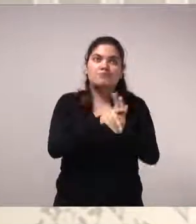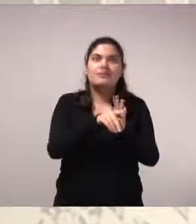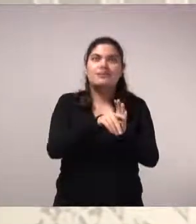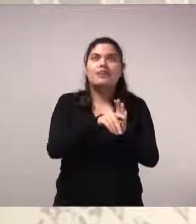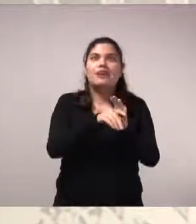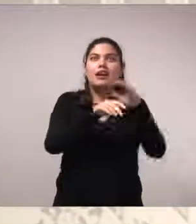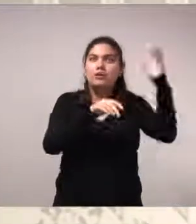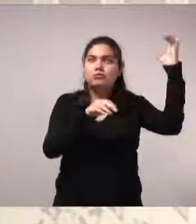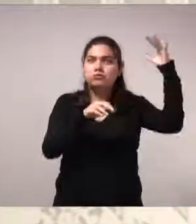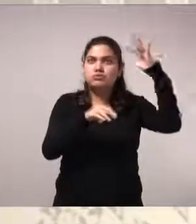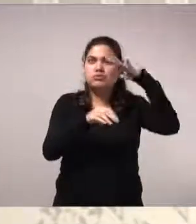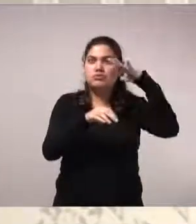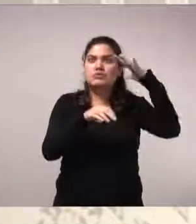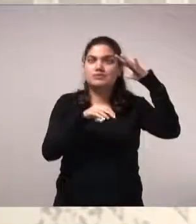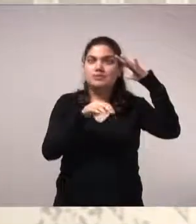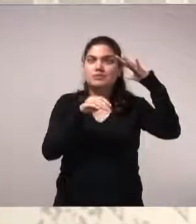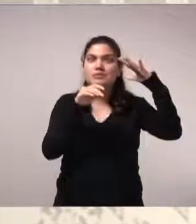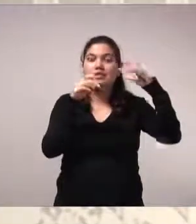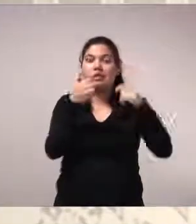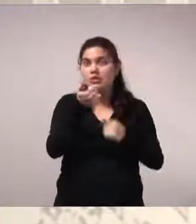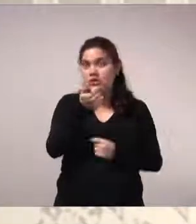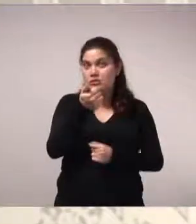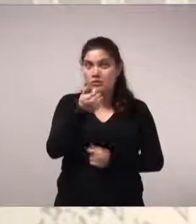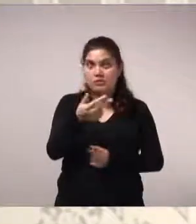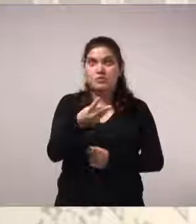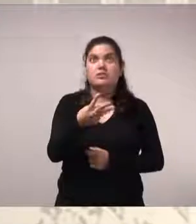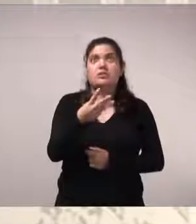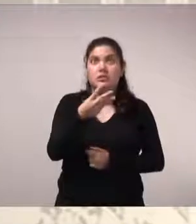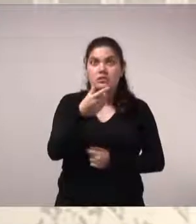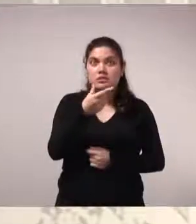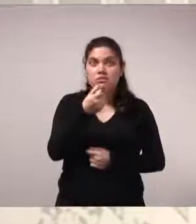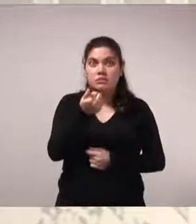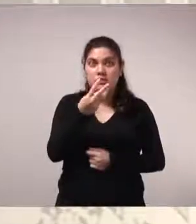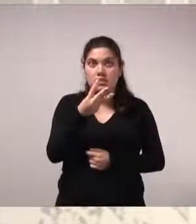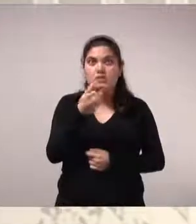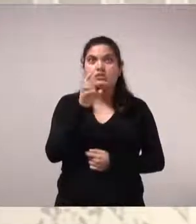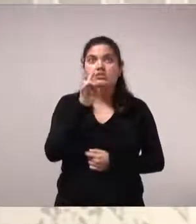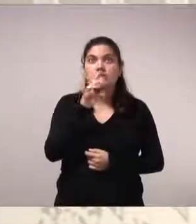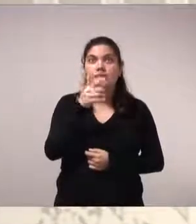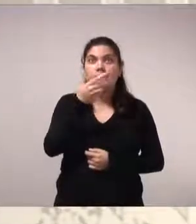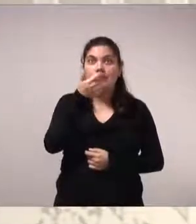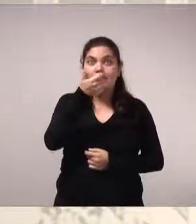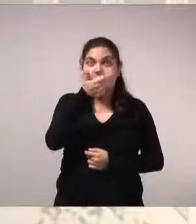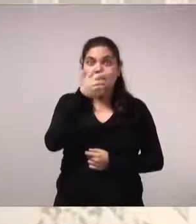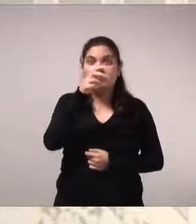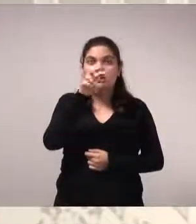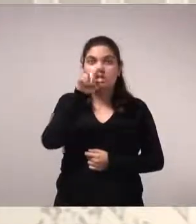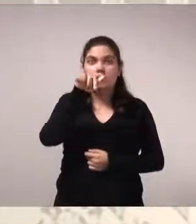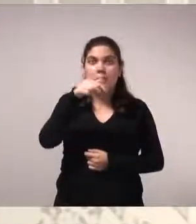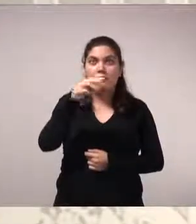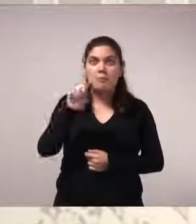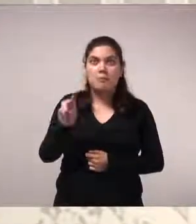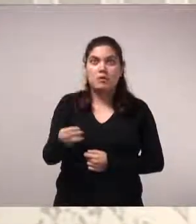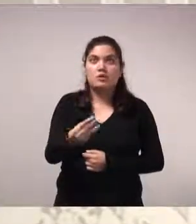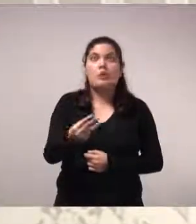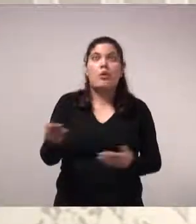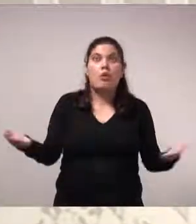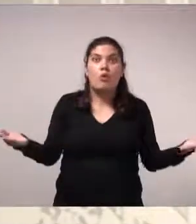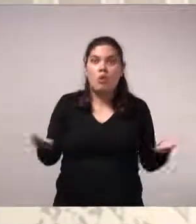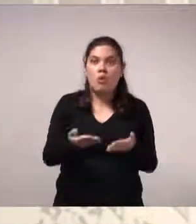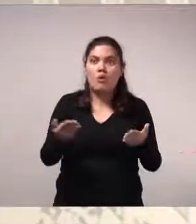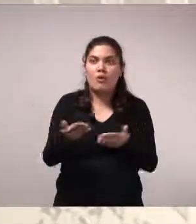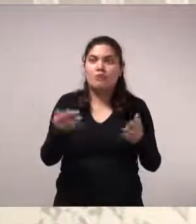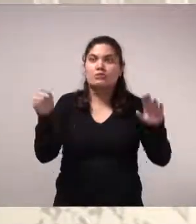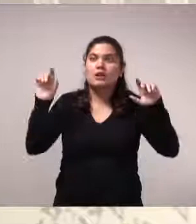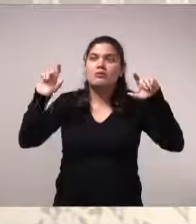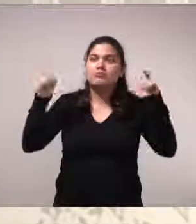mil metros cúbicos. Em 2013, esse consumo era de 25 mil. Esse ano, a nossa projeção, com as